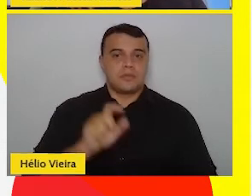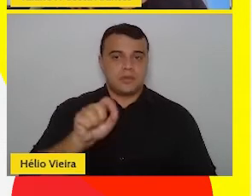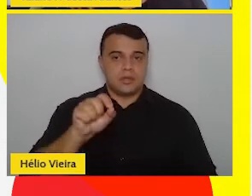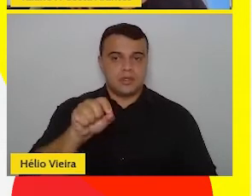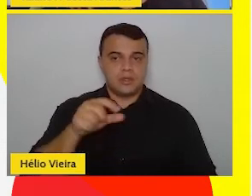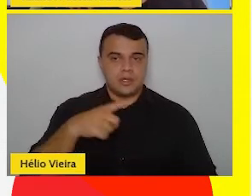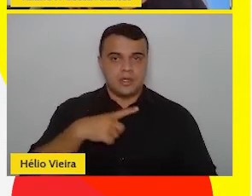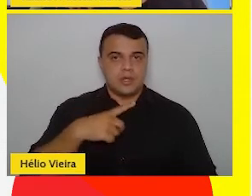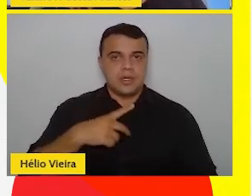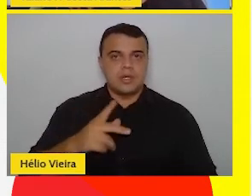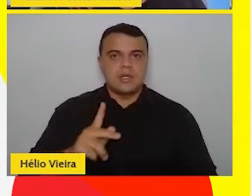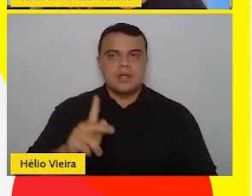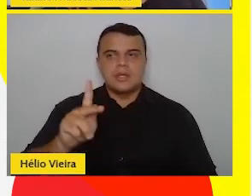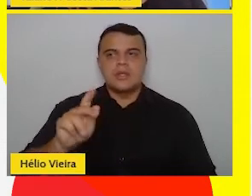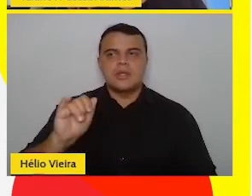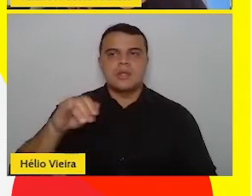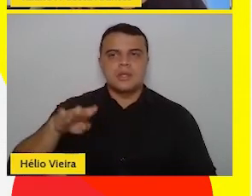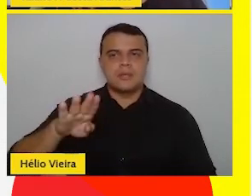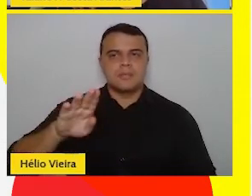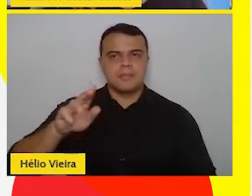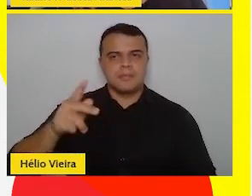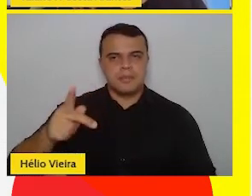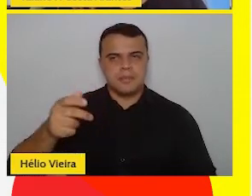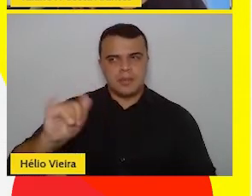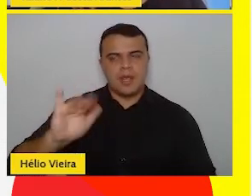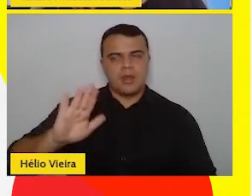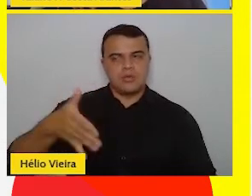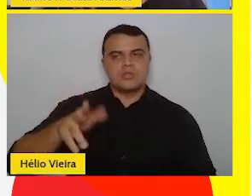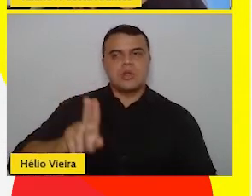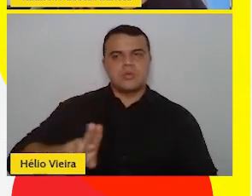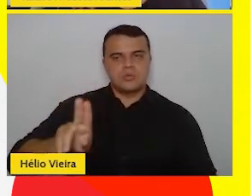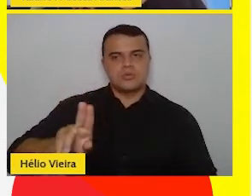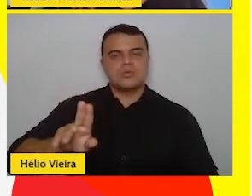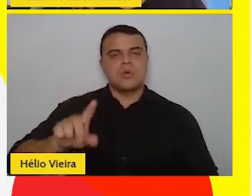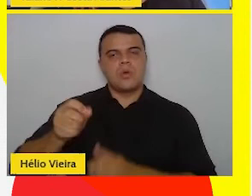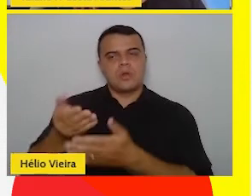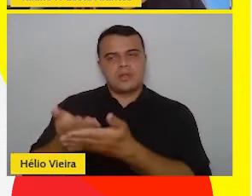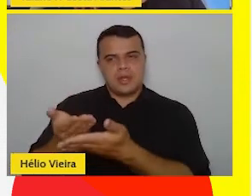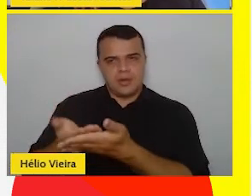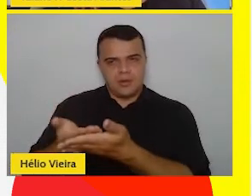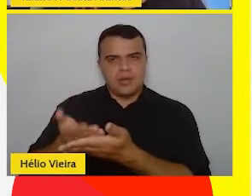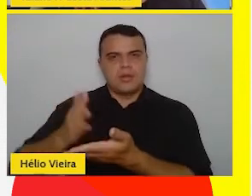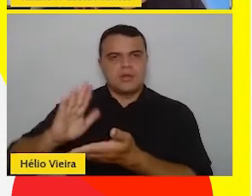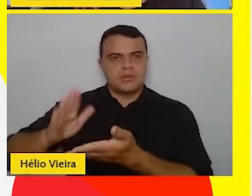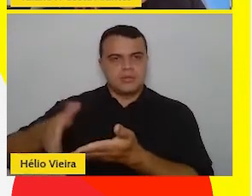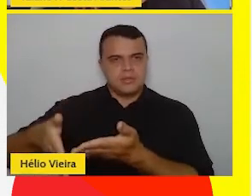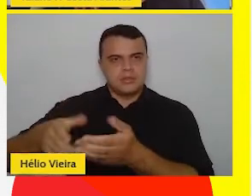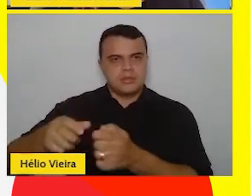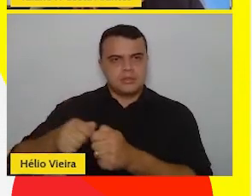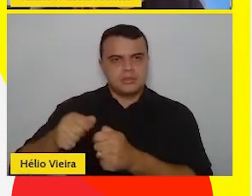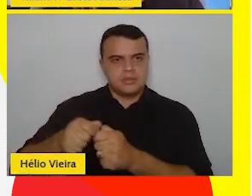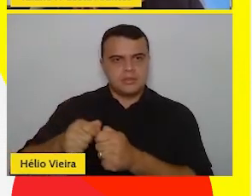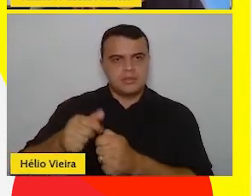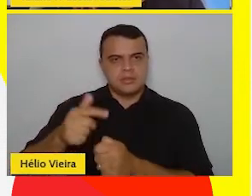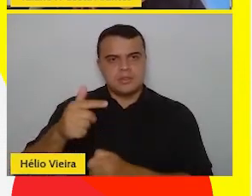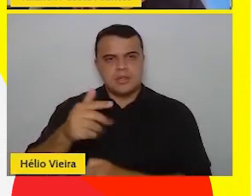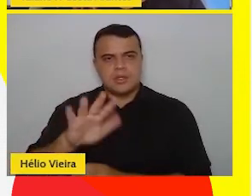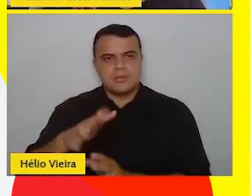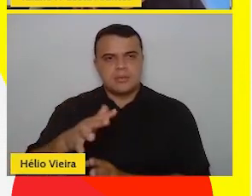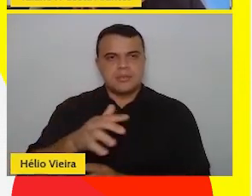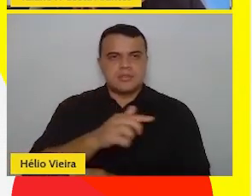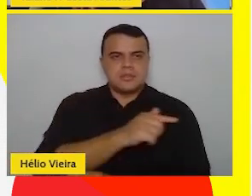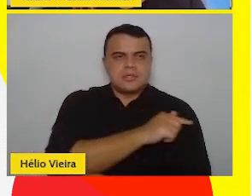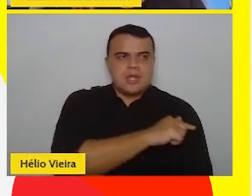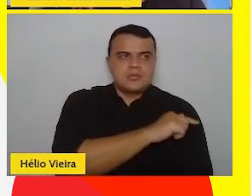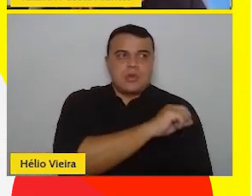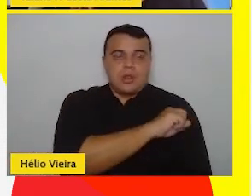já utilizei em sala de aula, fazendo pixel art, com alunos de 7º, 8º e